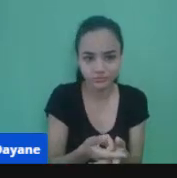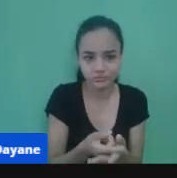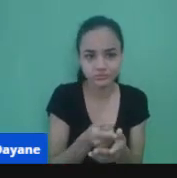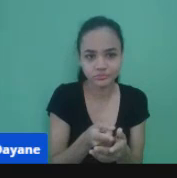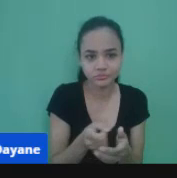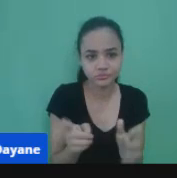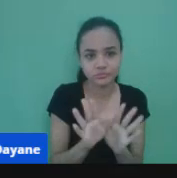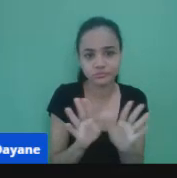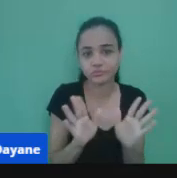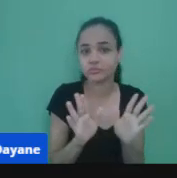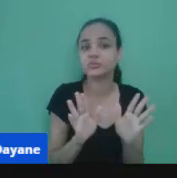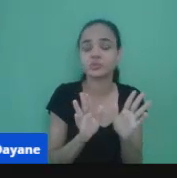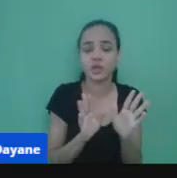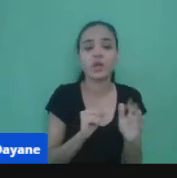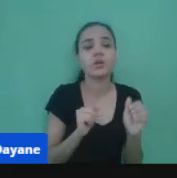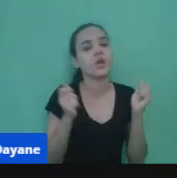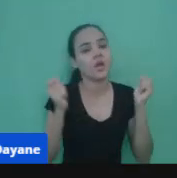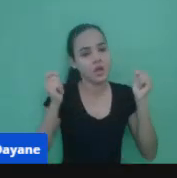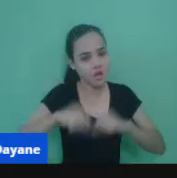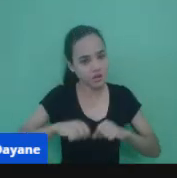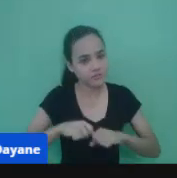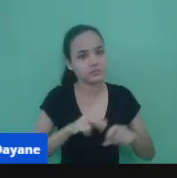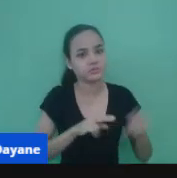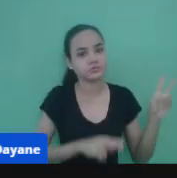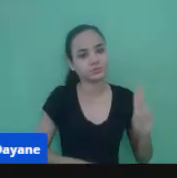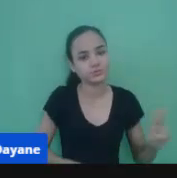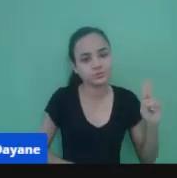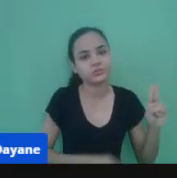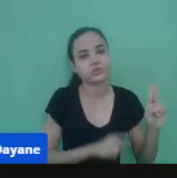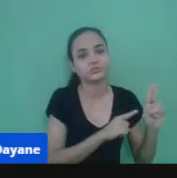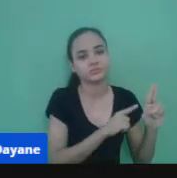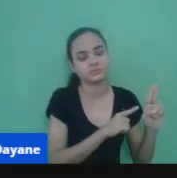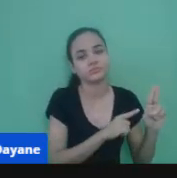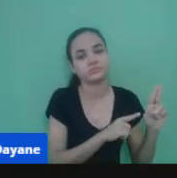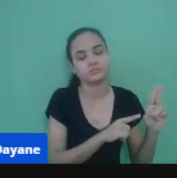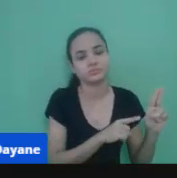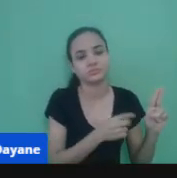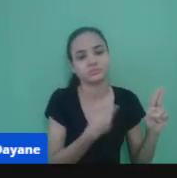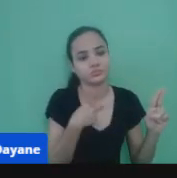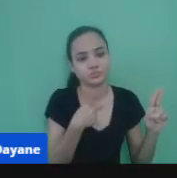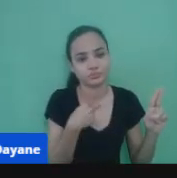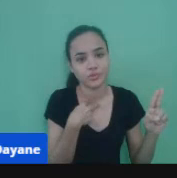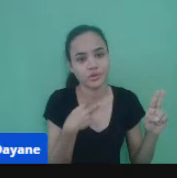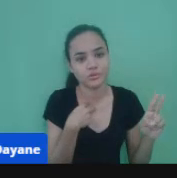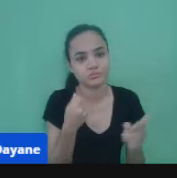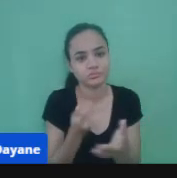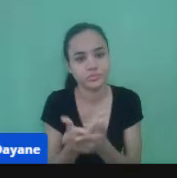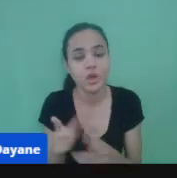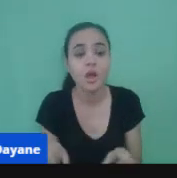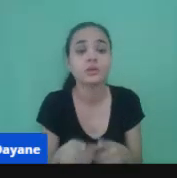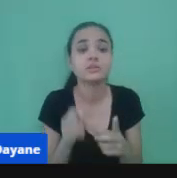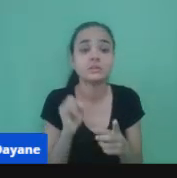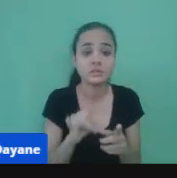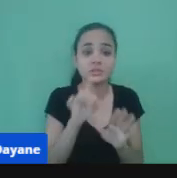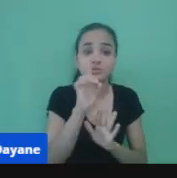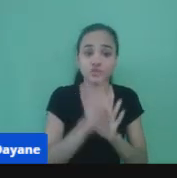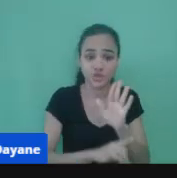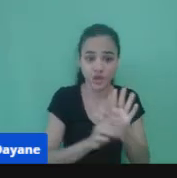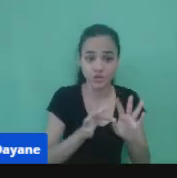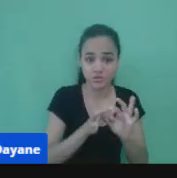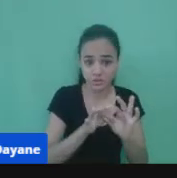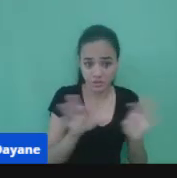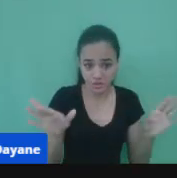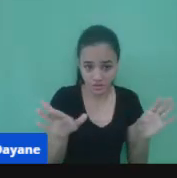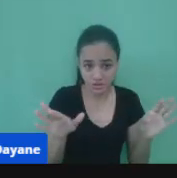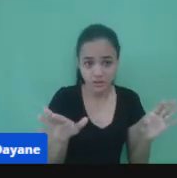obra parcialmente ou se você tiver certeza que aquela obra tem direitos liberados, né? Tem até uma licença chamada Creative